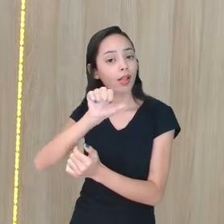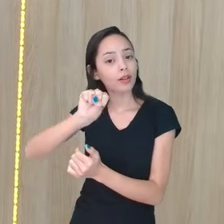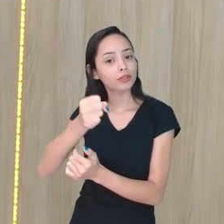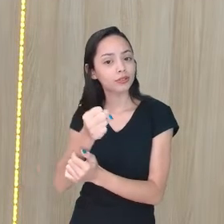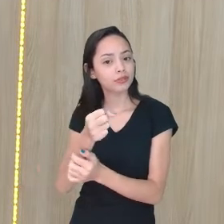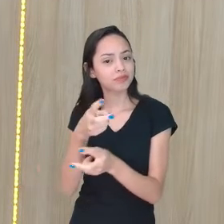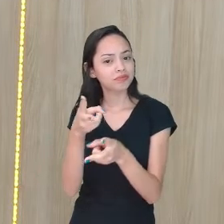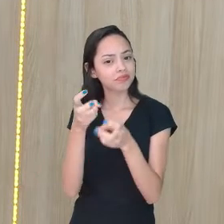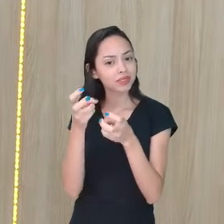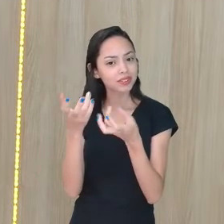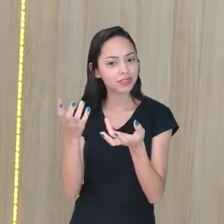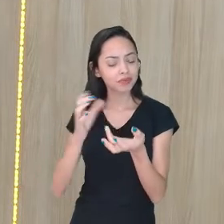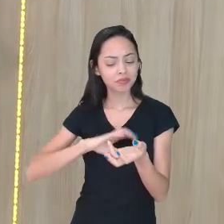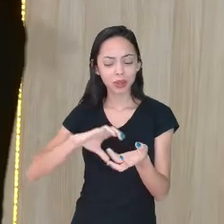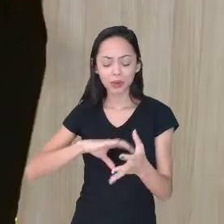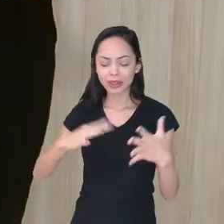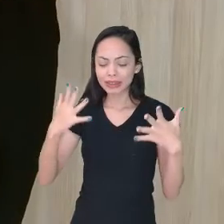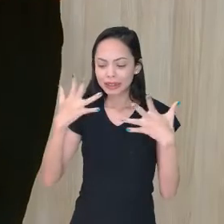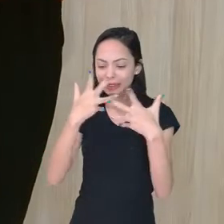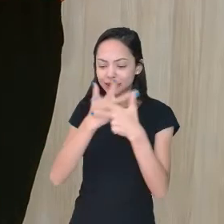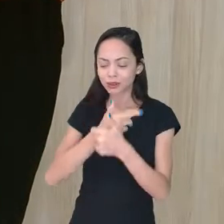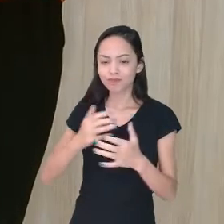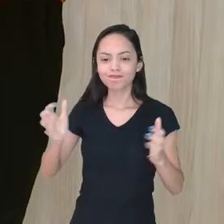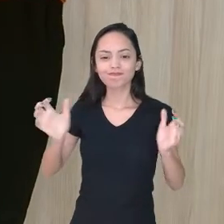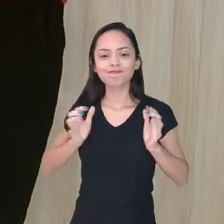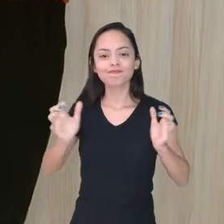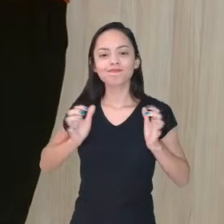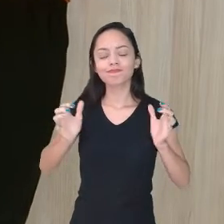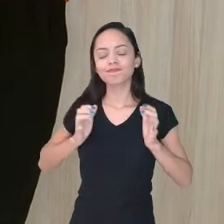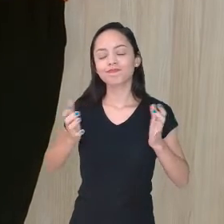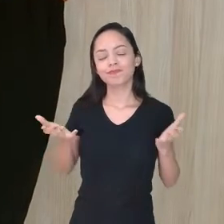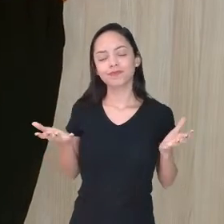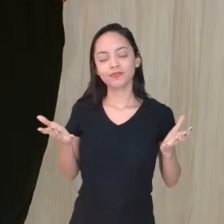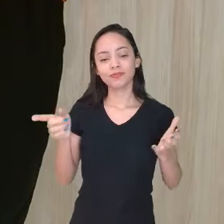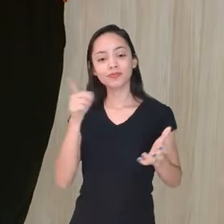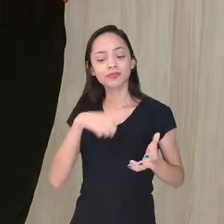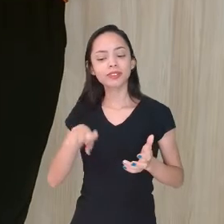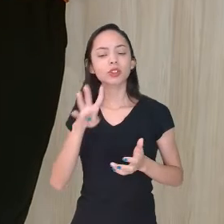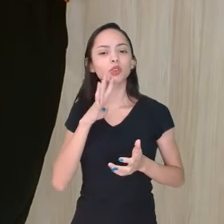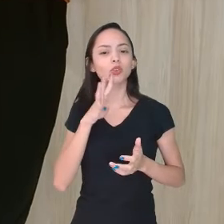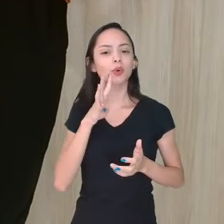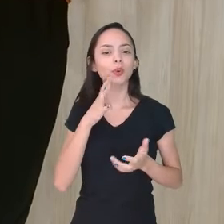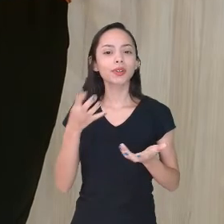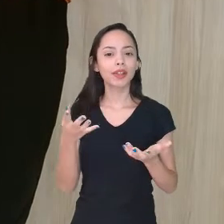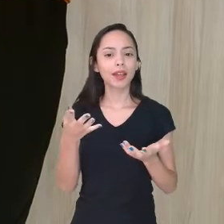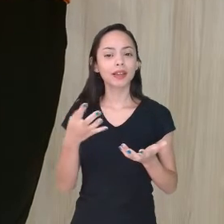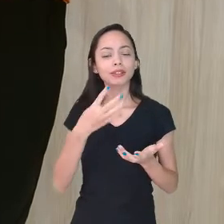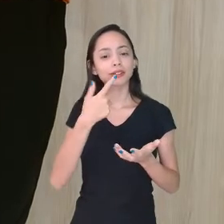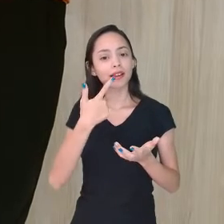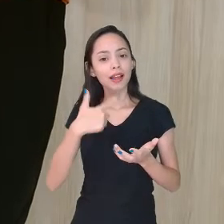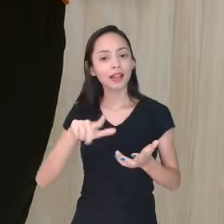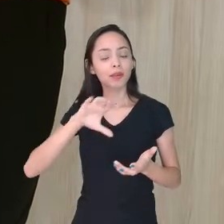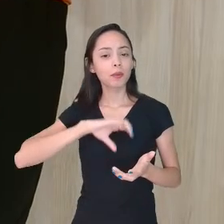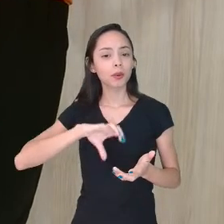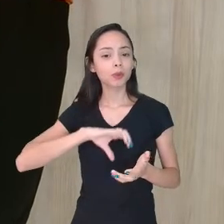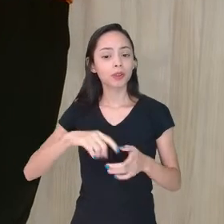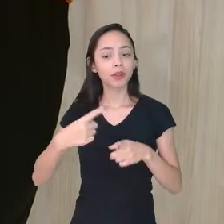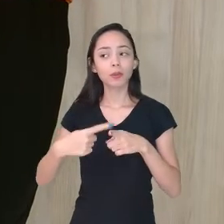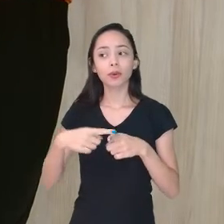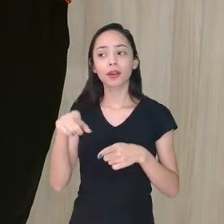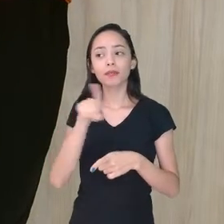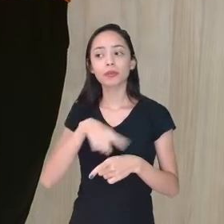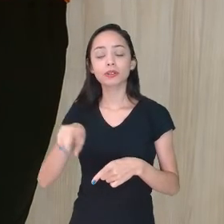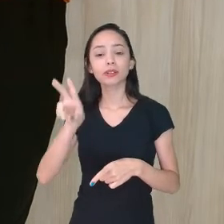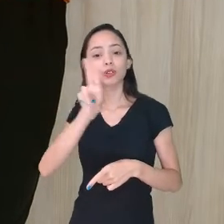Tá vendo, gente? Português é lindo. Português é lindo. E vocês conhecem a língua portuguesa, porque vocês a usam todo